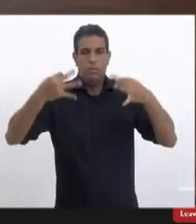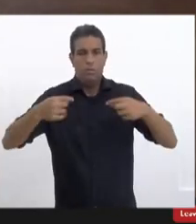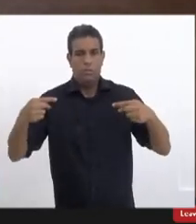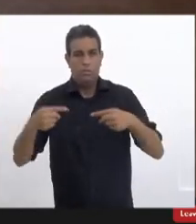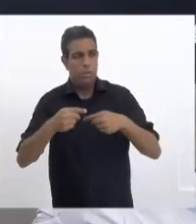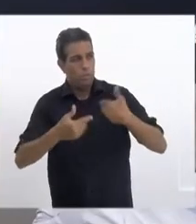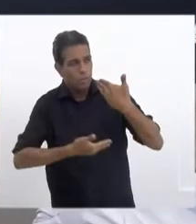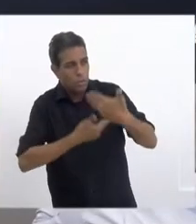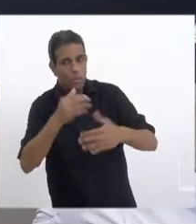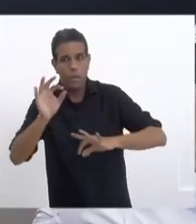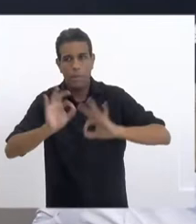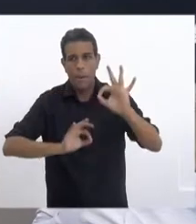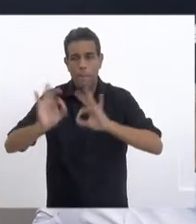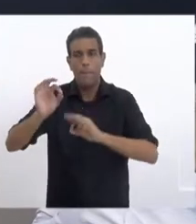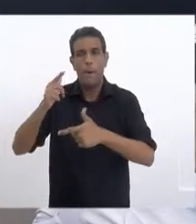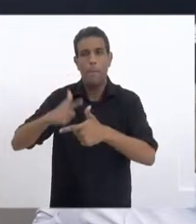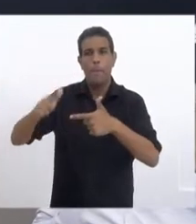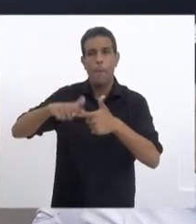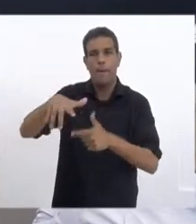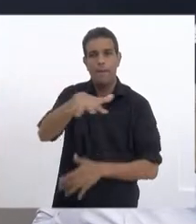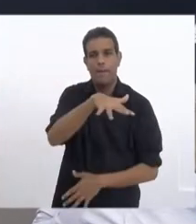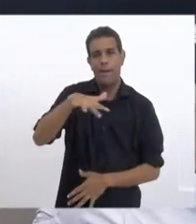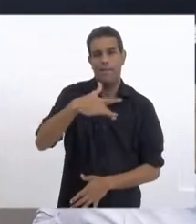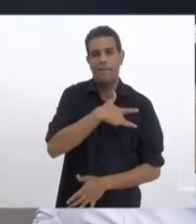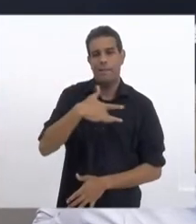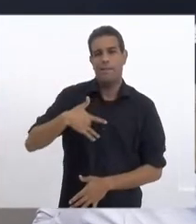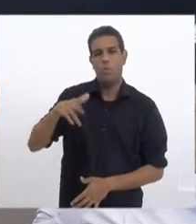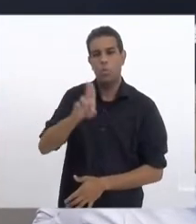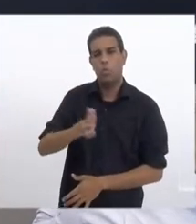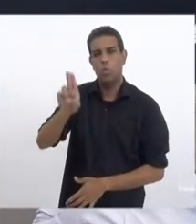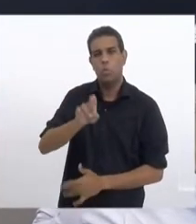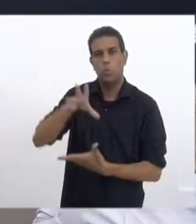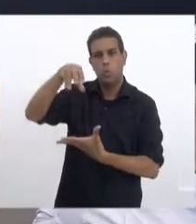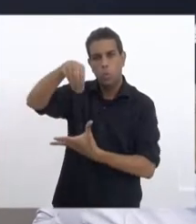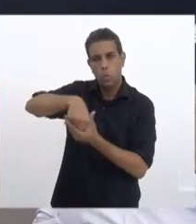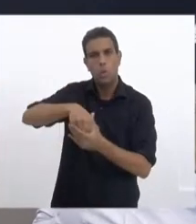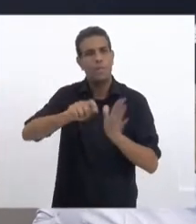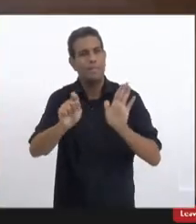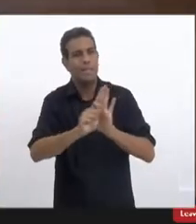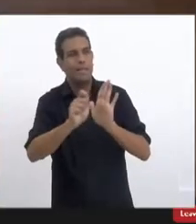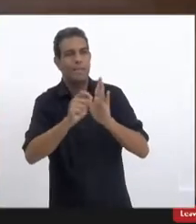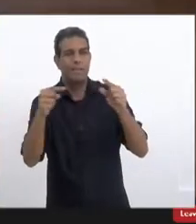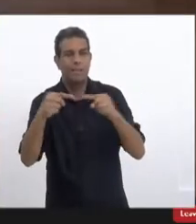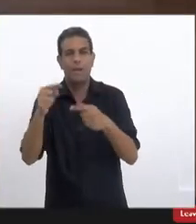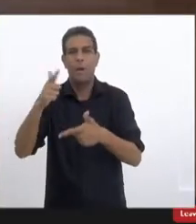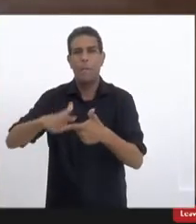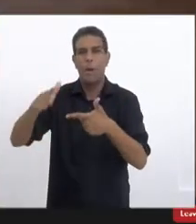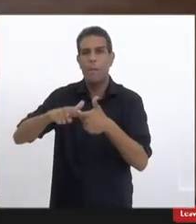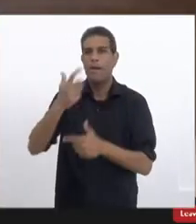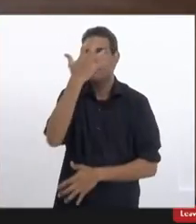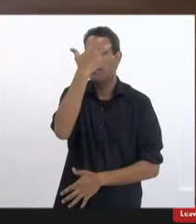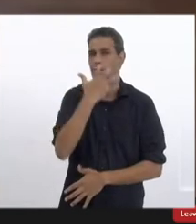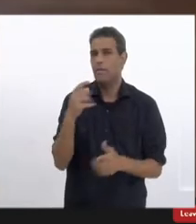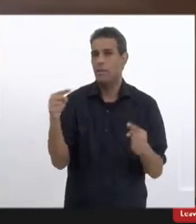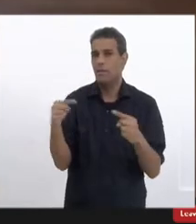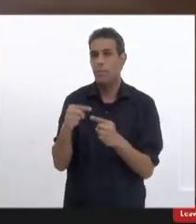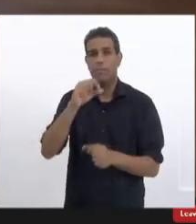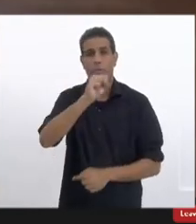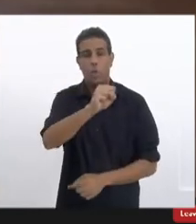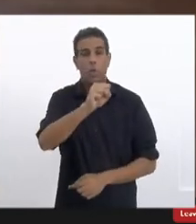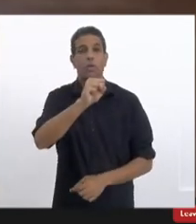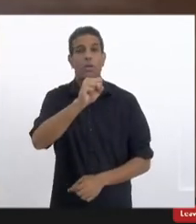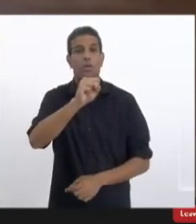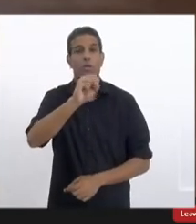desenvolvidos para tratar problemas de saúde, e o uso e a prevenção do uso de drogas é um problema de saúde. Os 18 CAPs AB